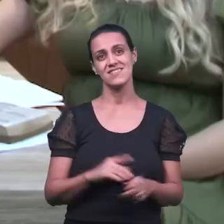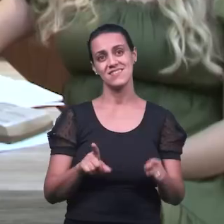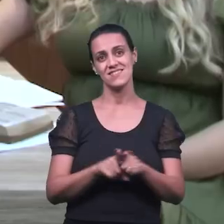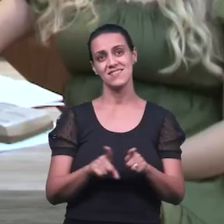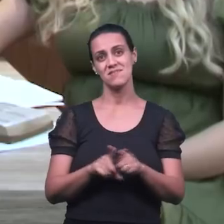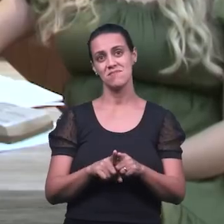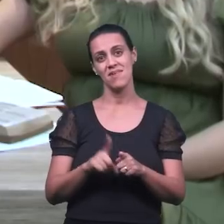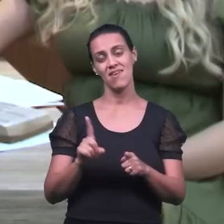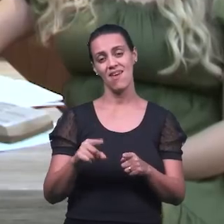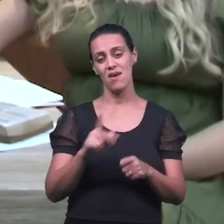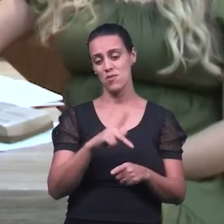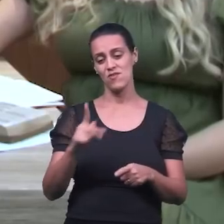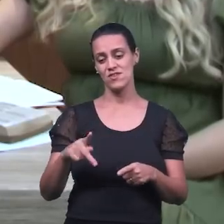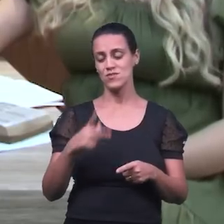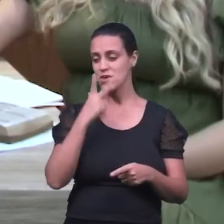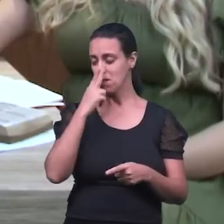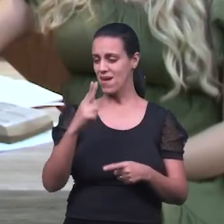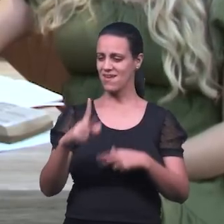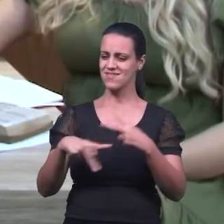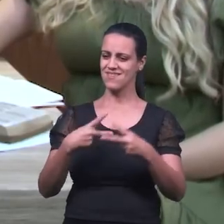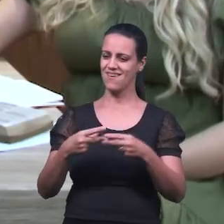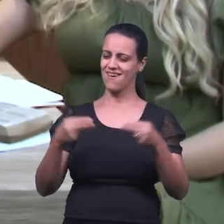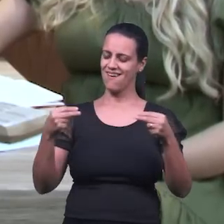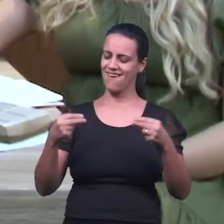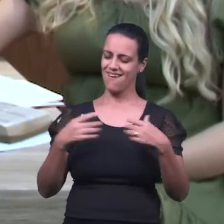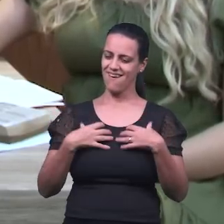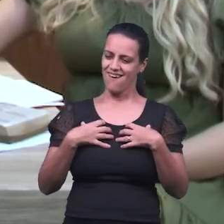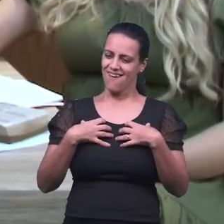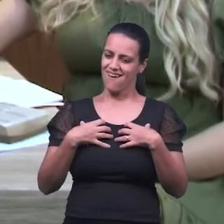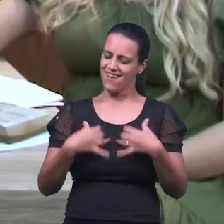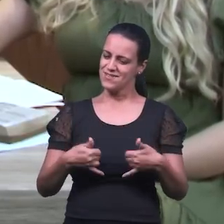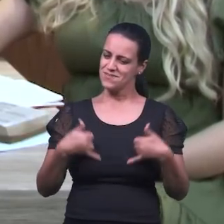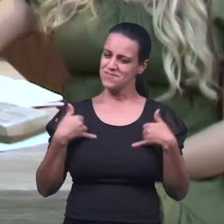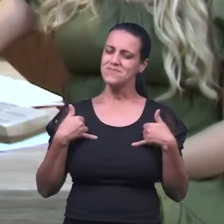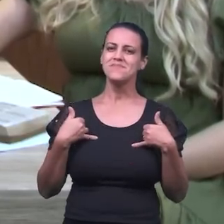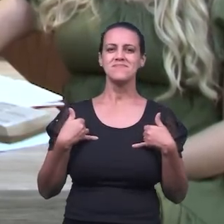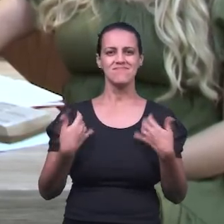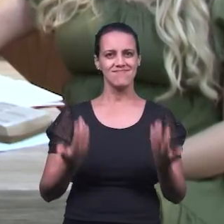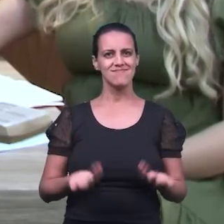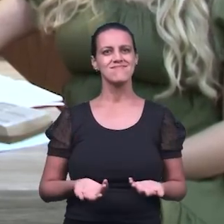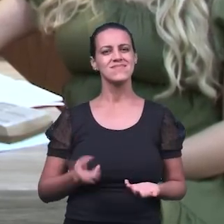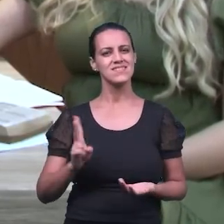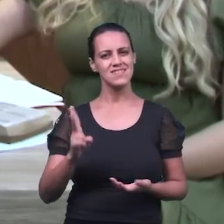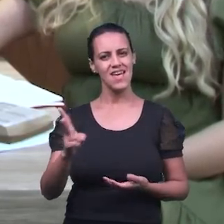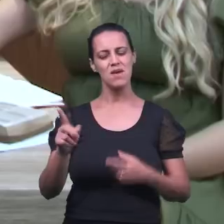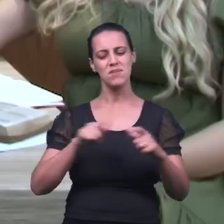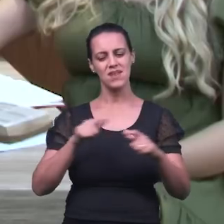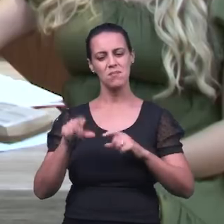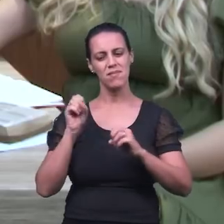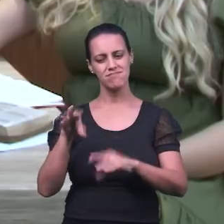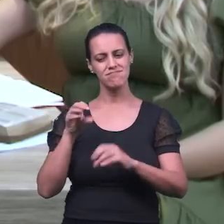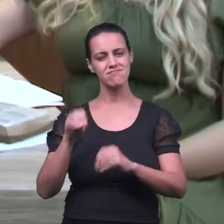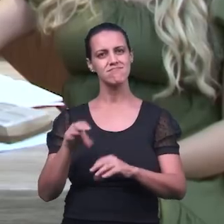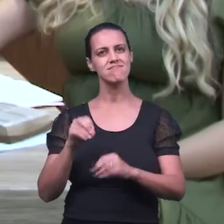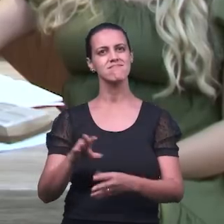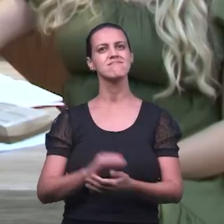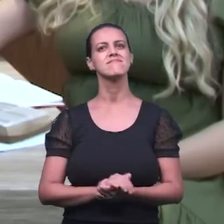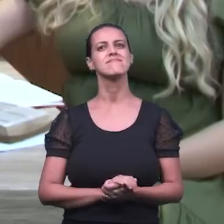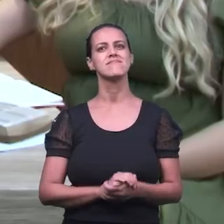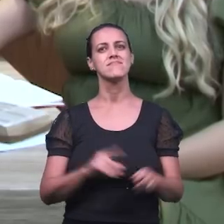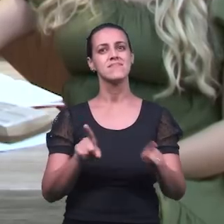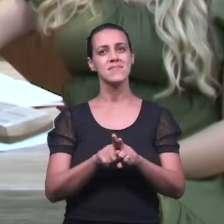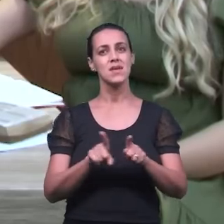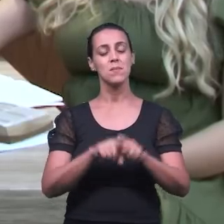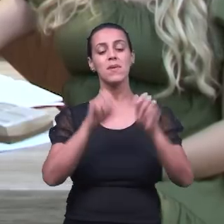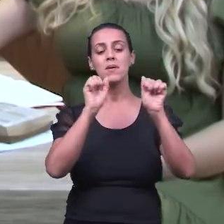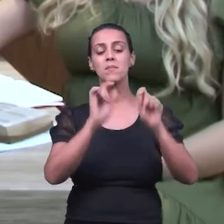uma recompensa para as professoras, é verdade? Que trabalham com ela não só no domingo de manhã, mas no dia a dia da igreja, e uma bênção